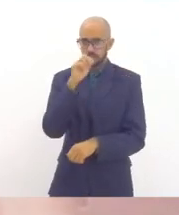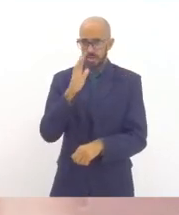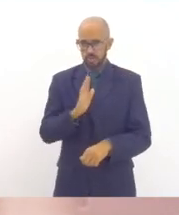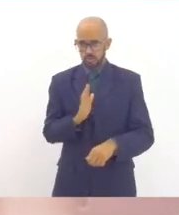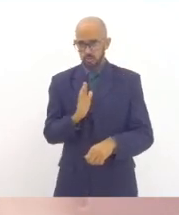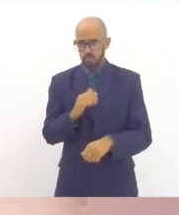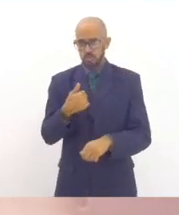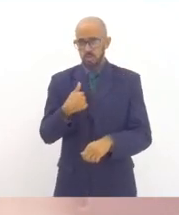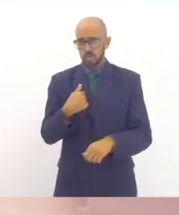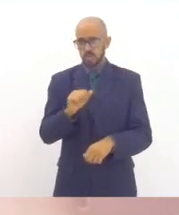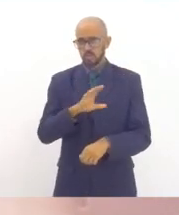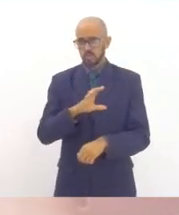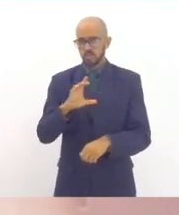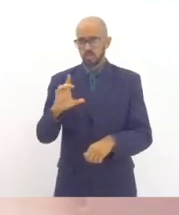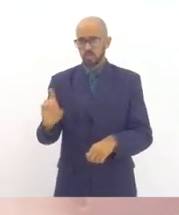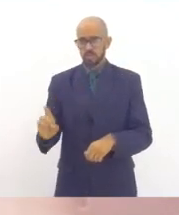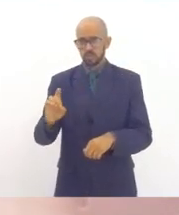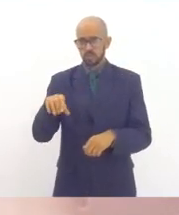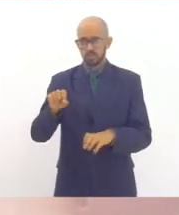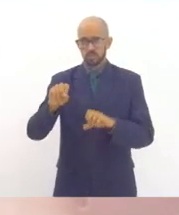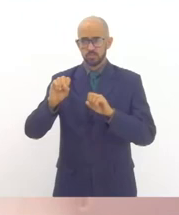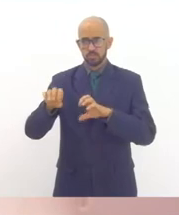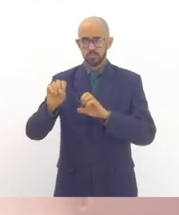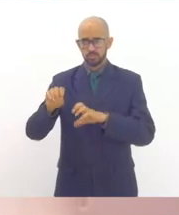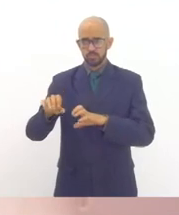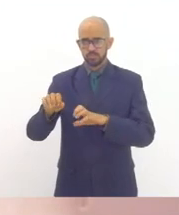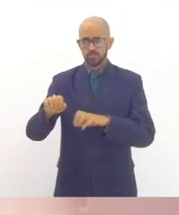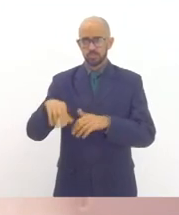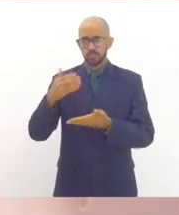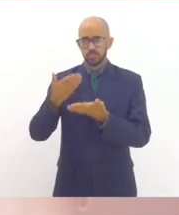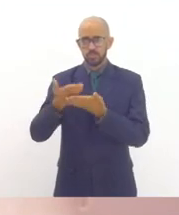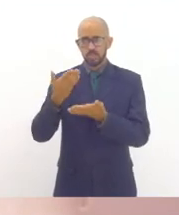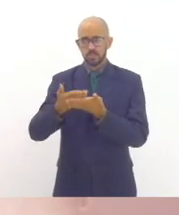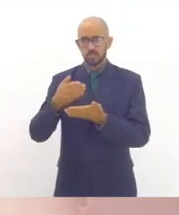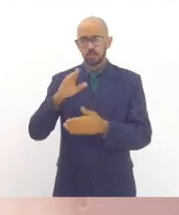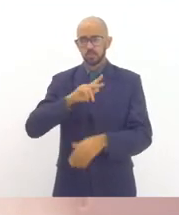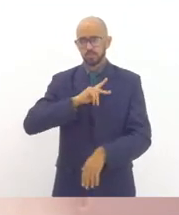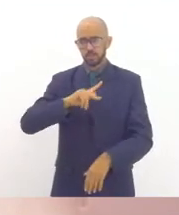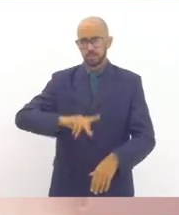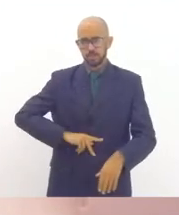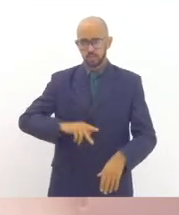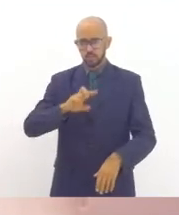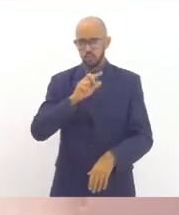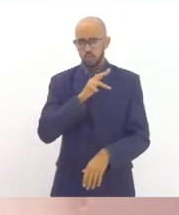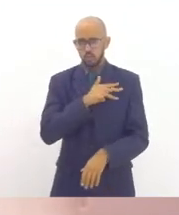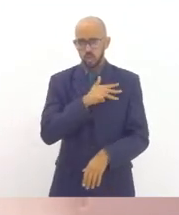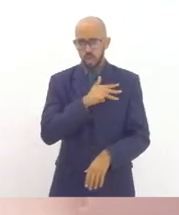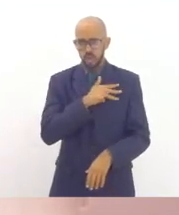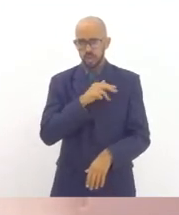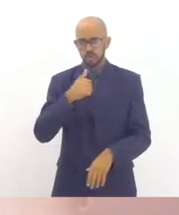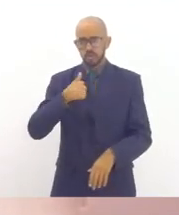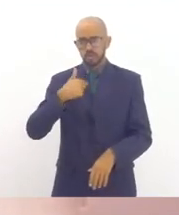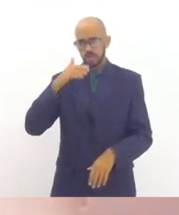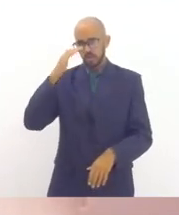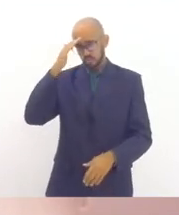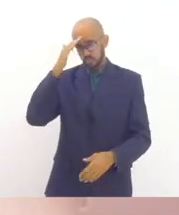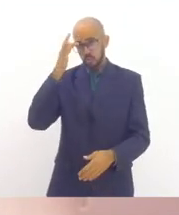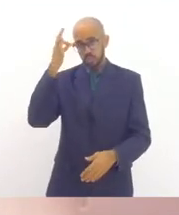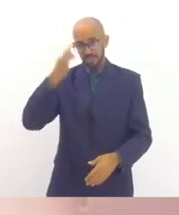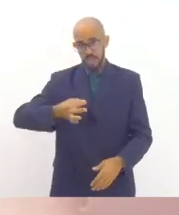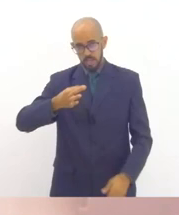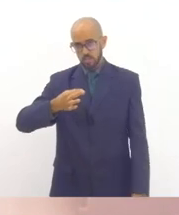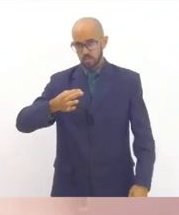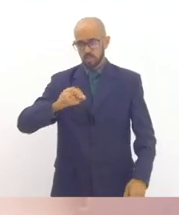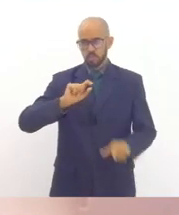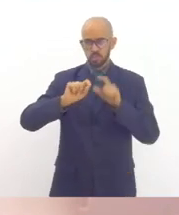coordenação do programa de educação de uma das campanhas presidenciais, que é a campanha do presidente Lula, e se eu estou convencido, Ana Karina, de que